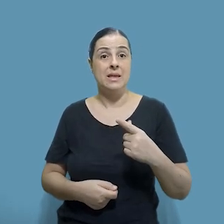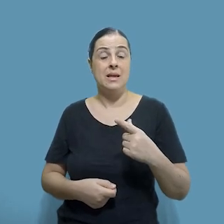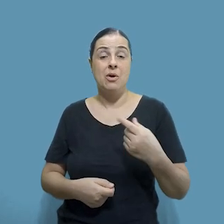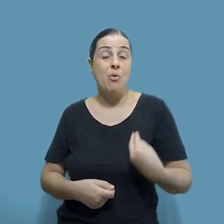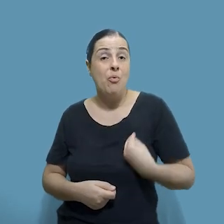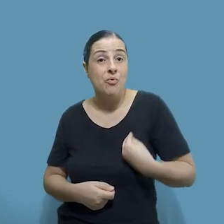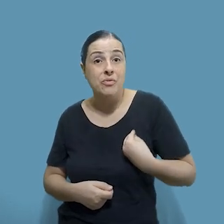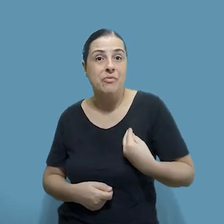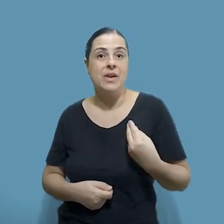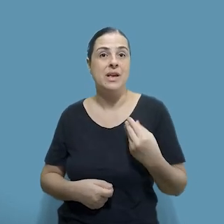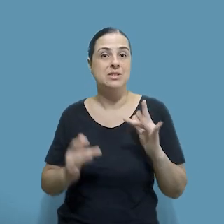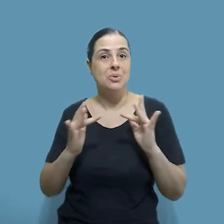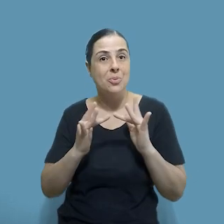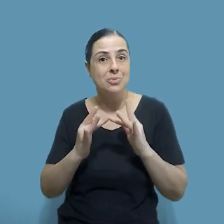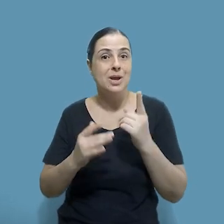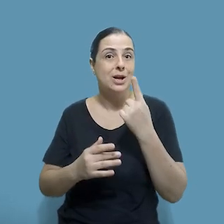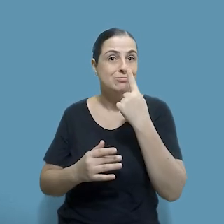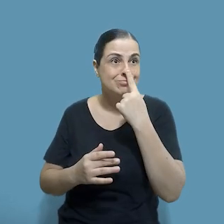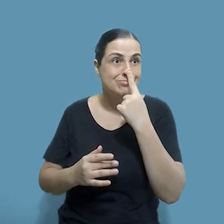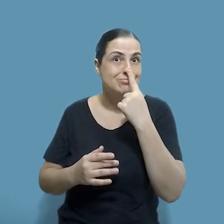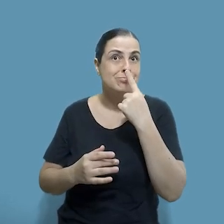que a gente aprende tanto e